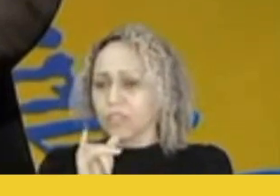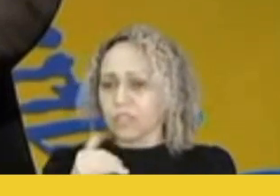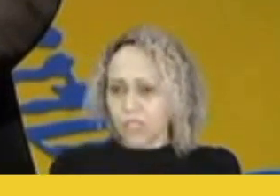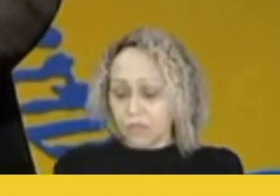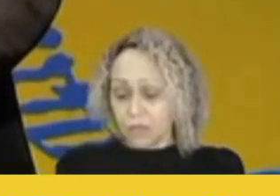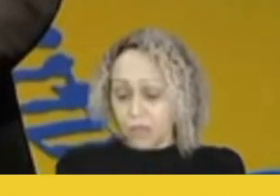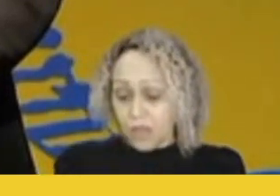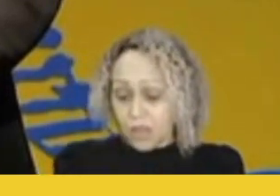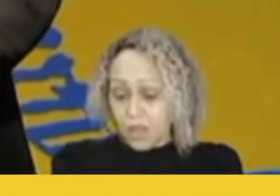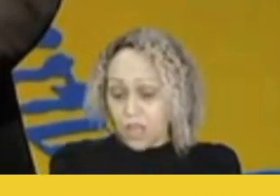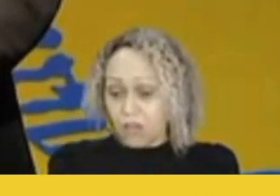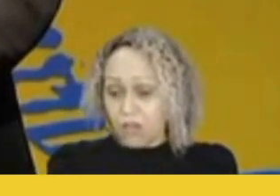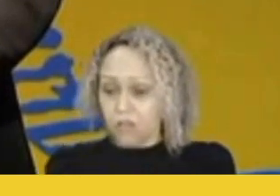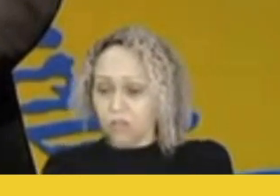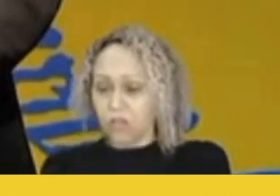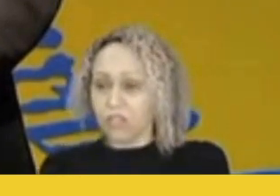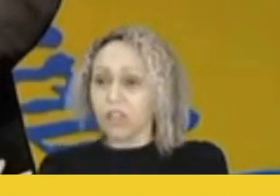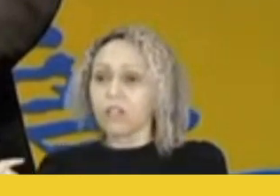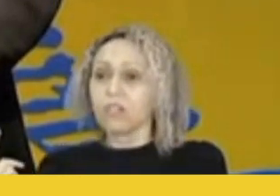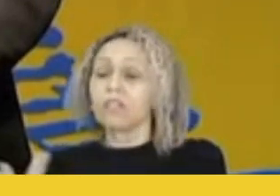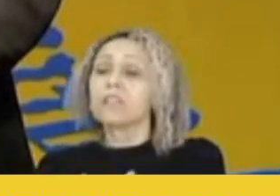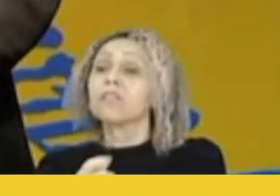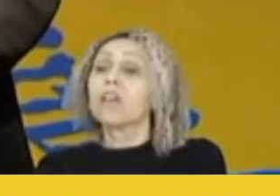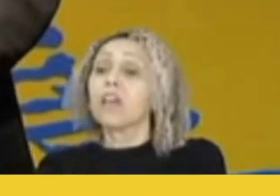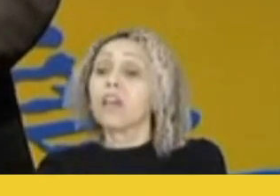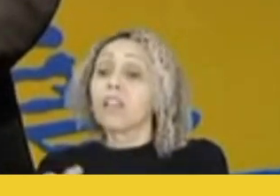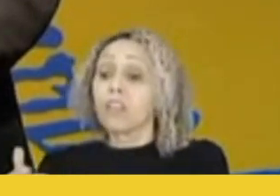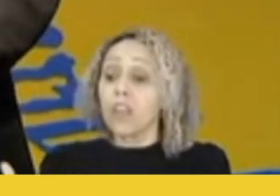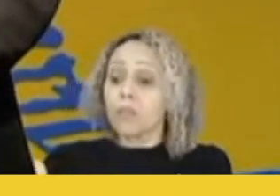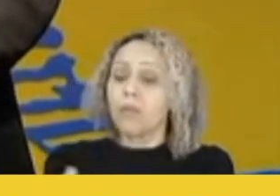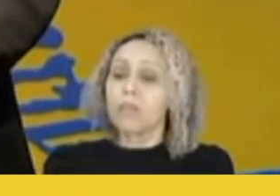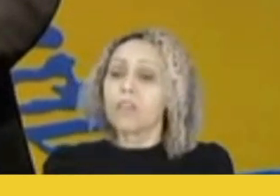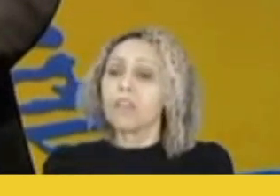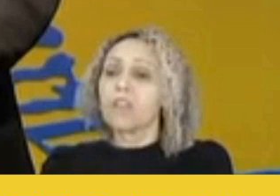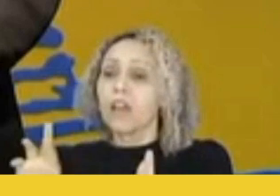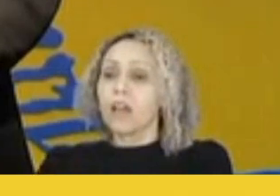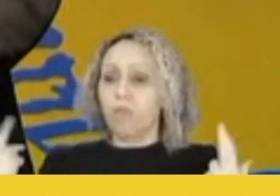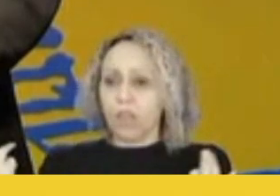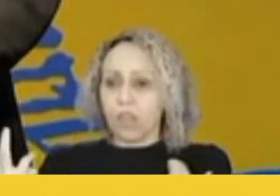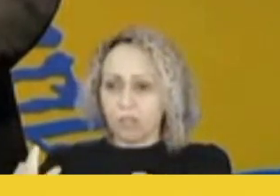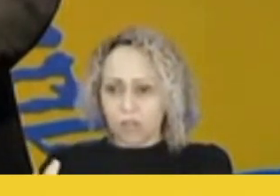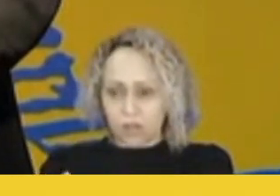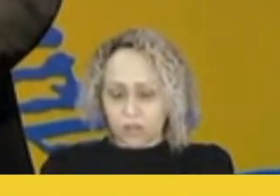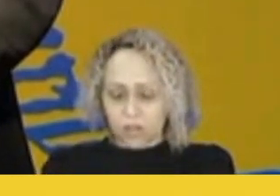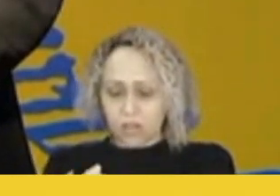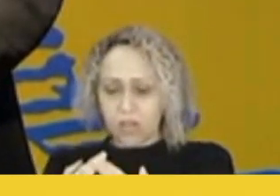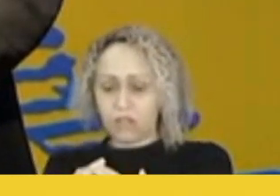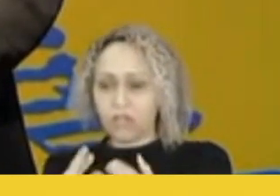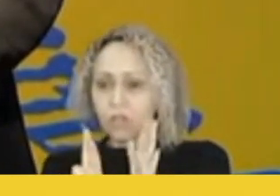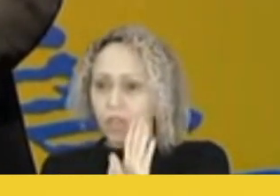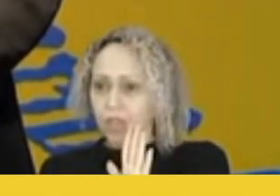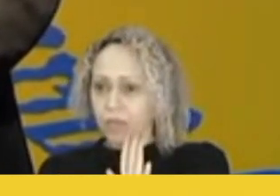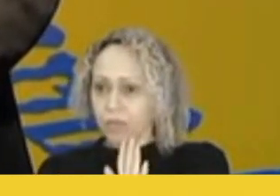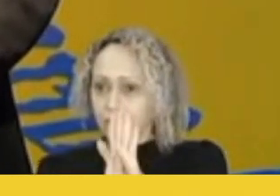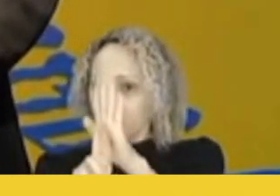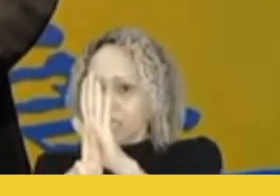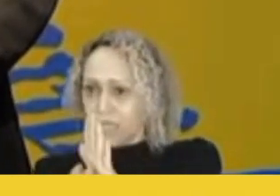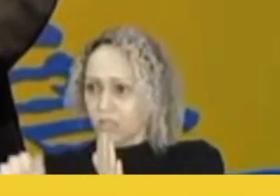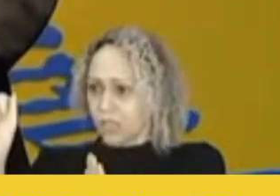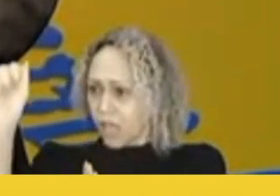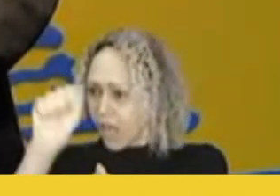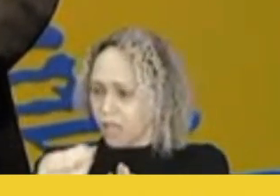está ocorrendo uma reunião com os representantes associativos da Polícia Rodoviária Federal,